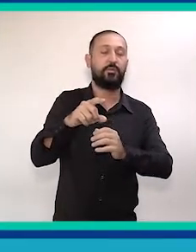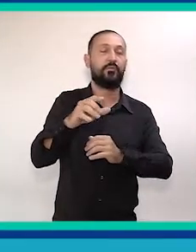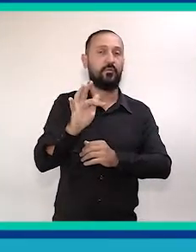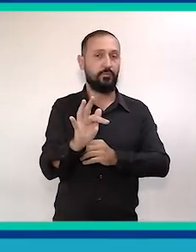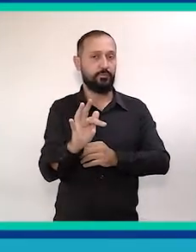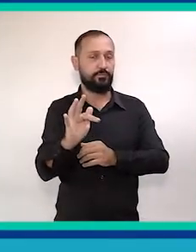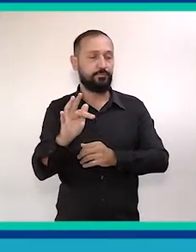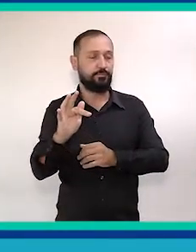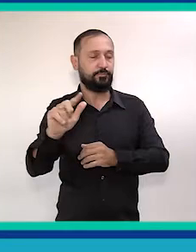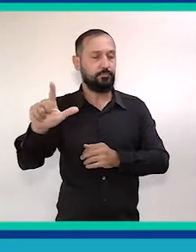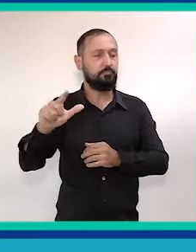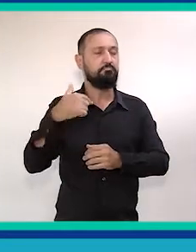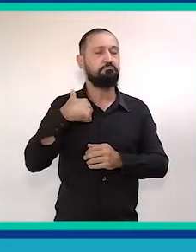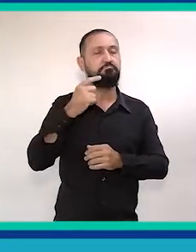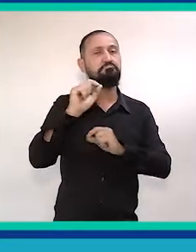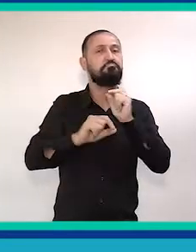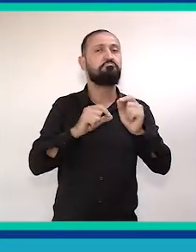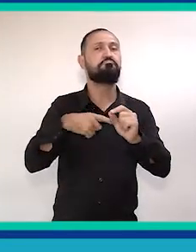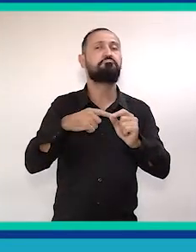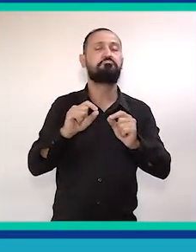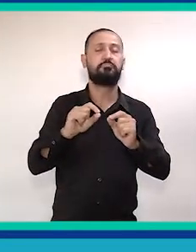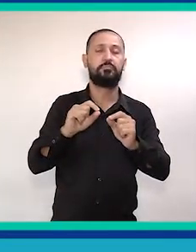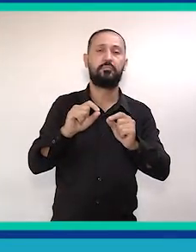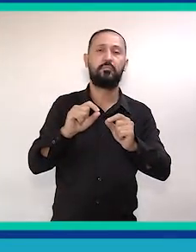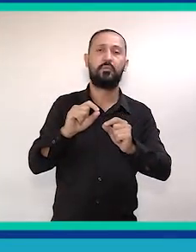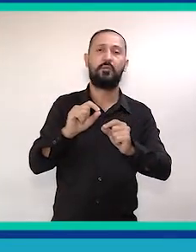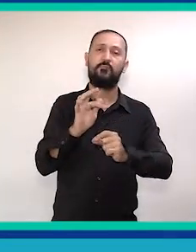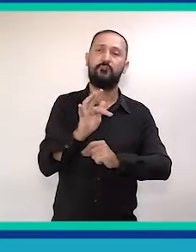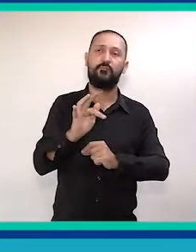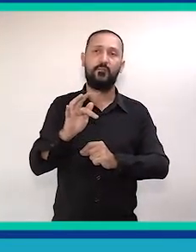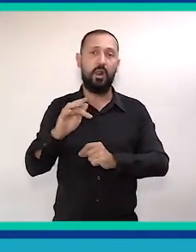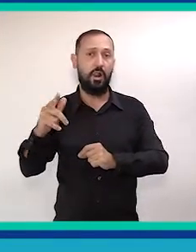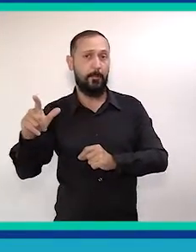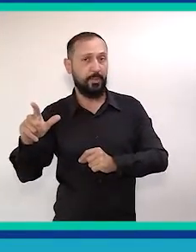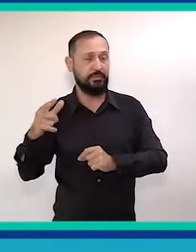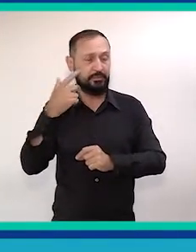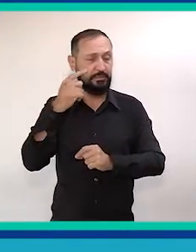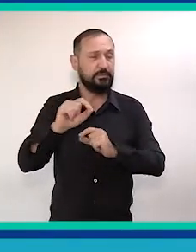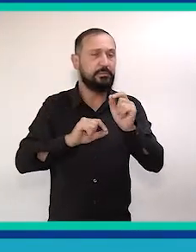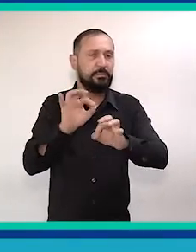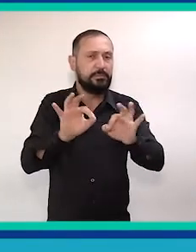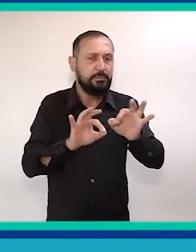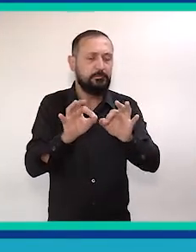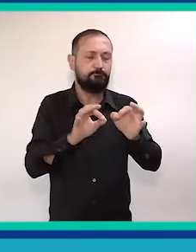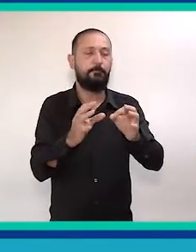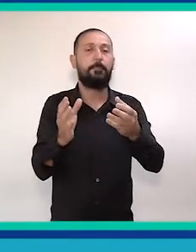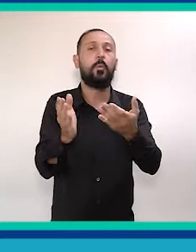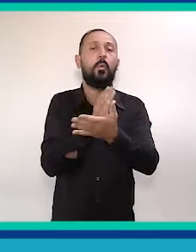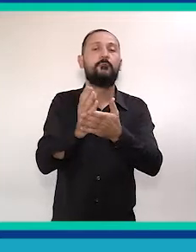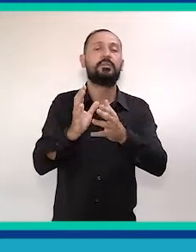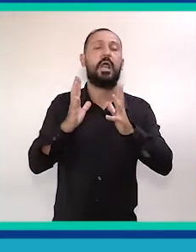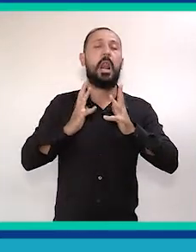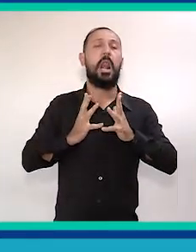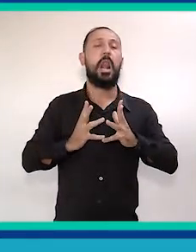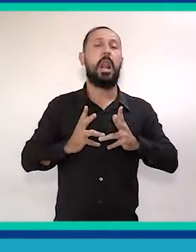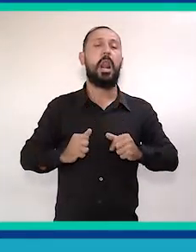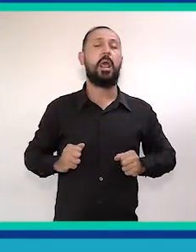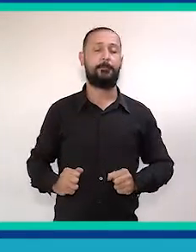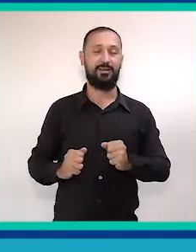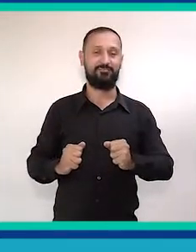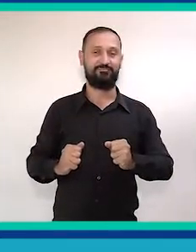as fosfolipases, e a partir das características físico-químicas dessas fosfolipases, a gente conseguiu traçar uma rota